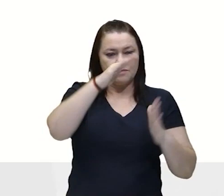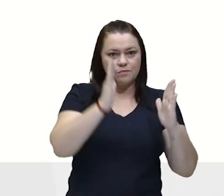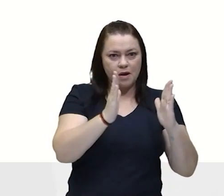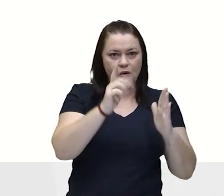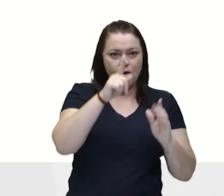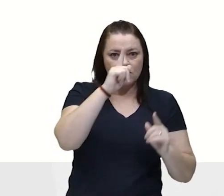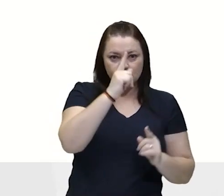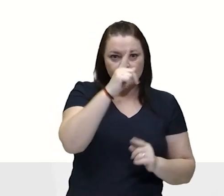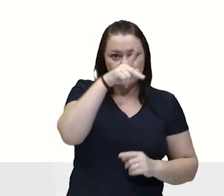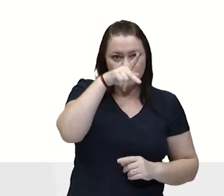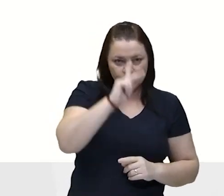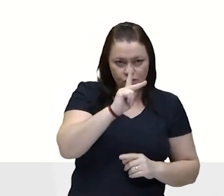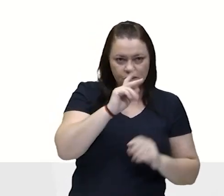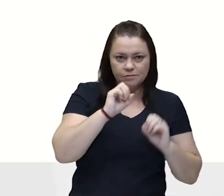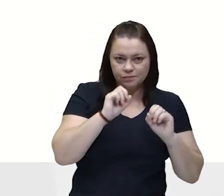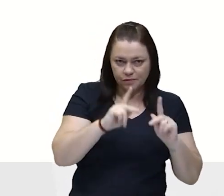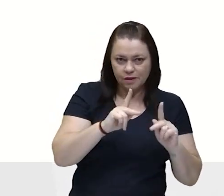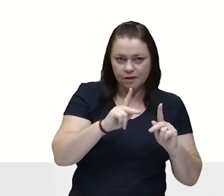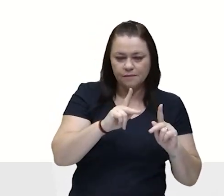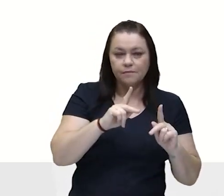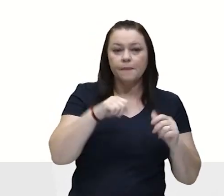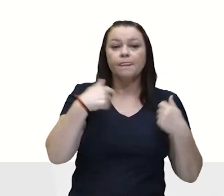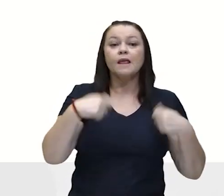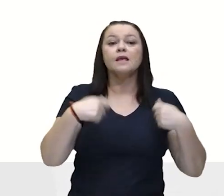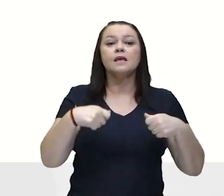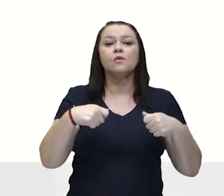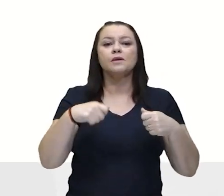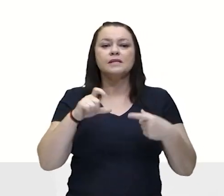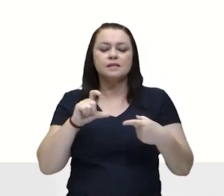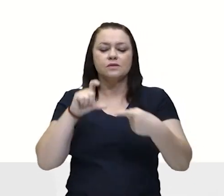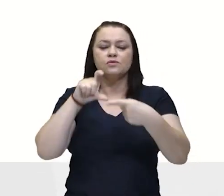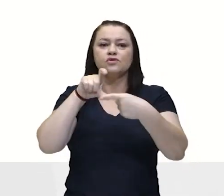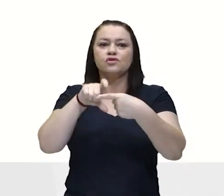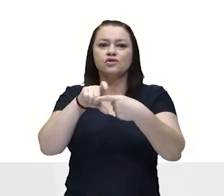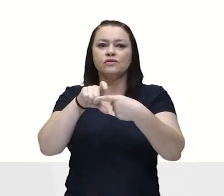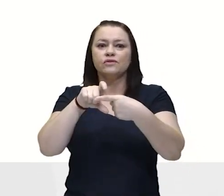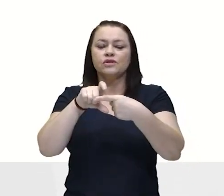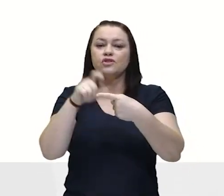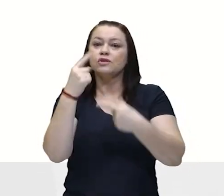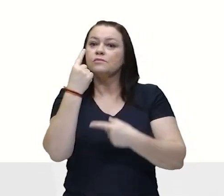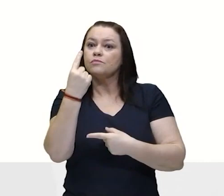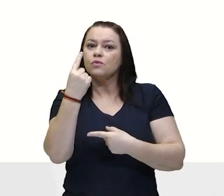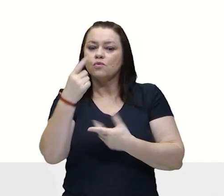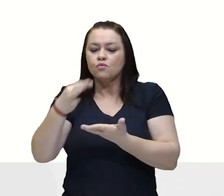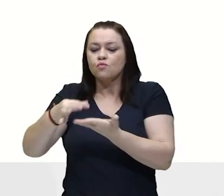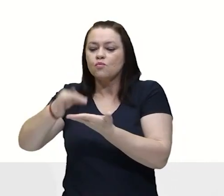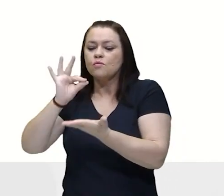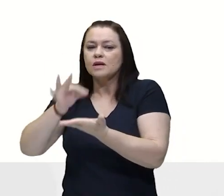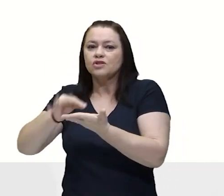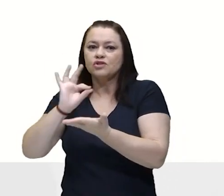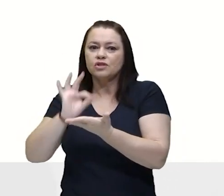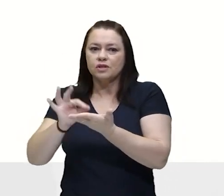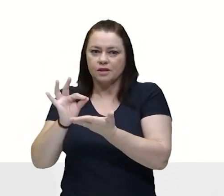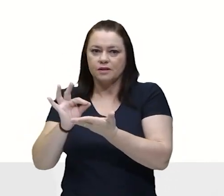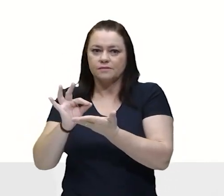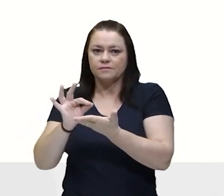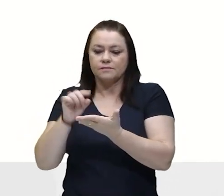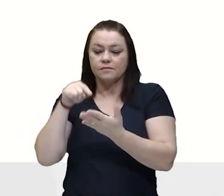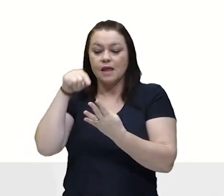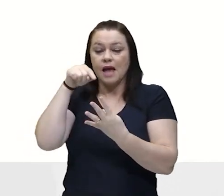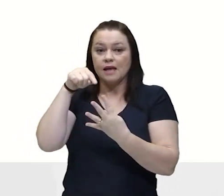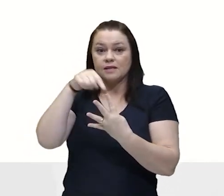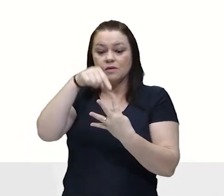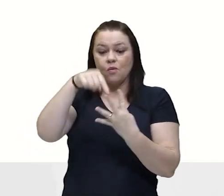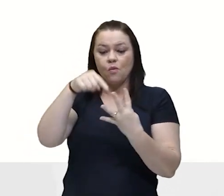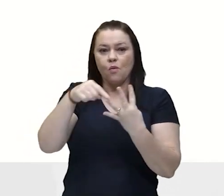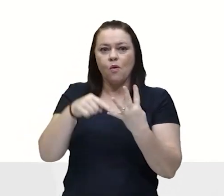trigo, tá certo? E eu tenho que dividi-lo por quanto? Por uma xícara, ok? E nessa xícara cabem